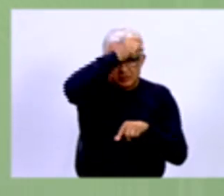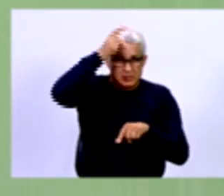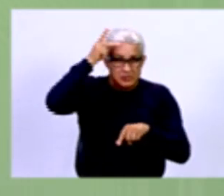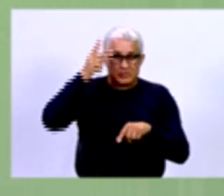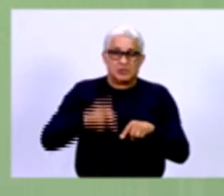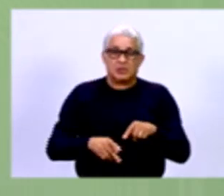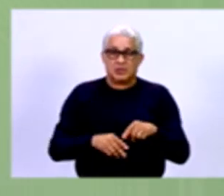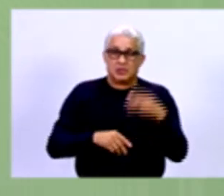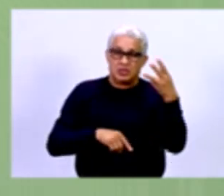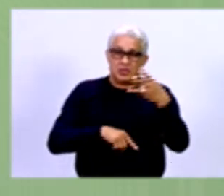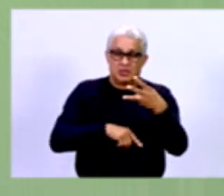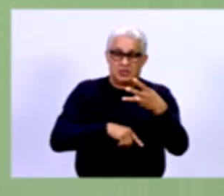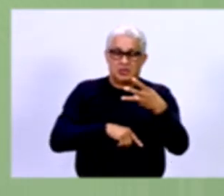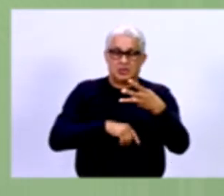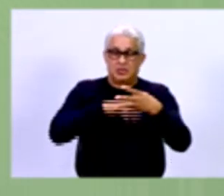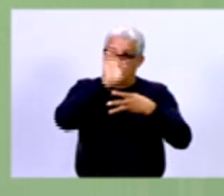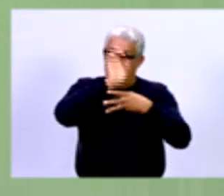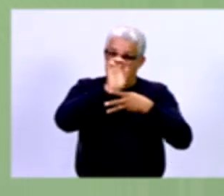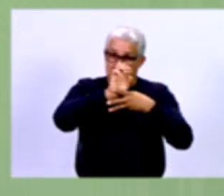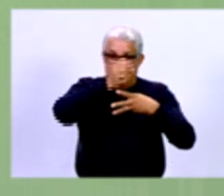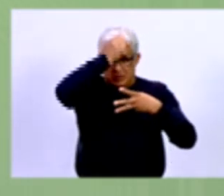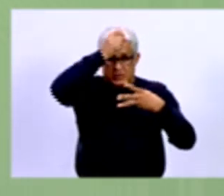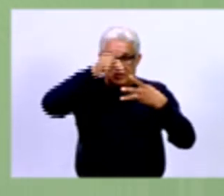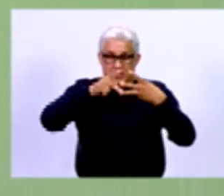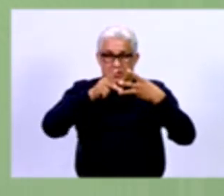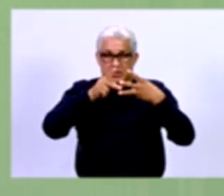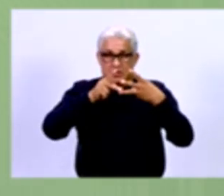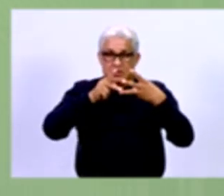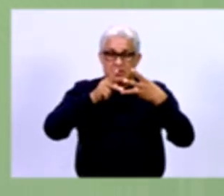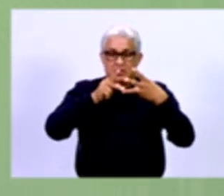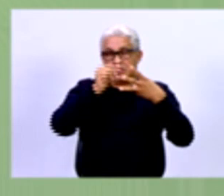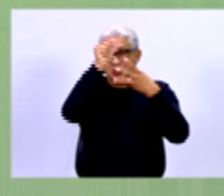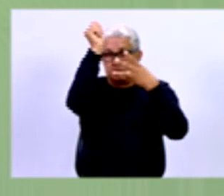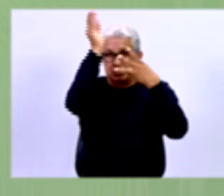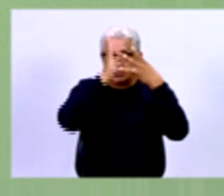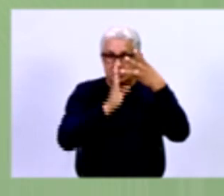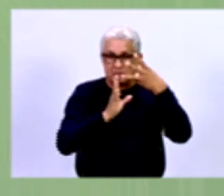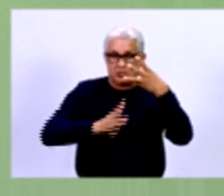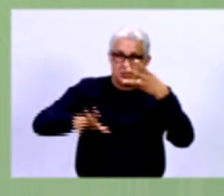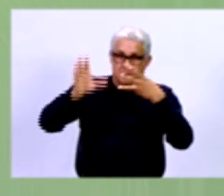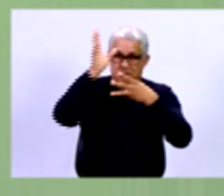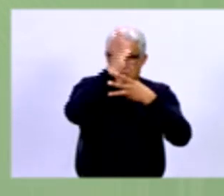poderes. E aí a gente sinalizou um texto bem